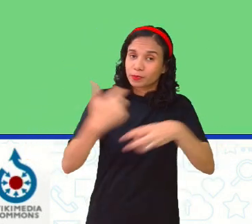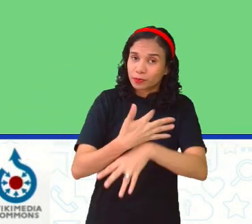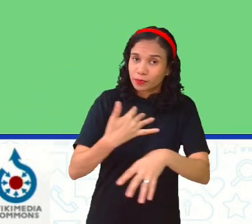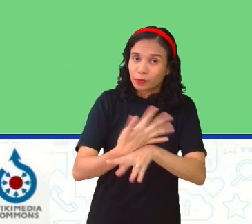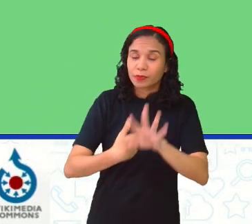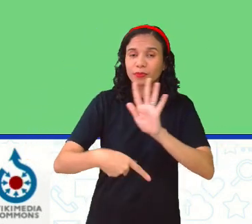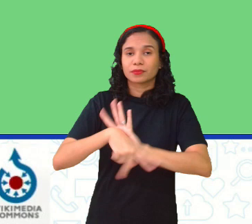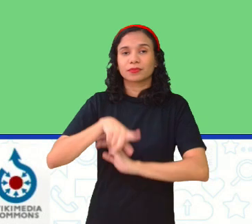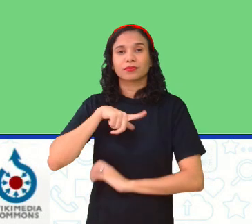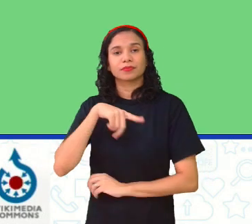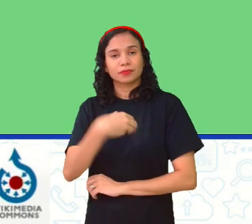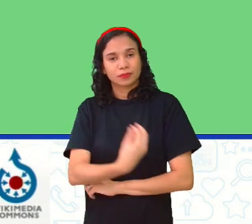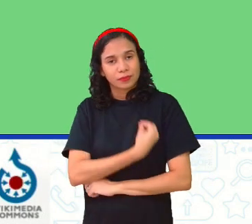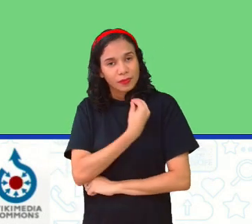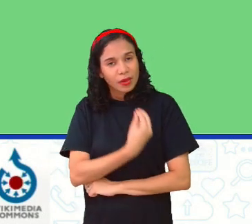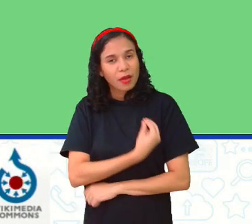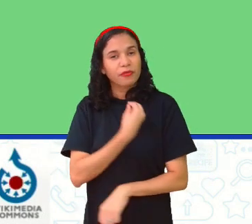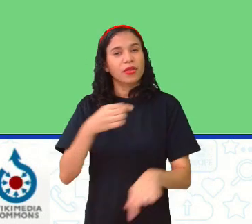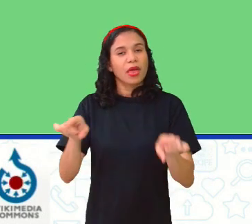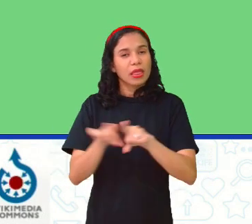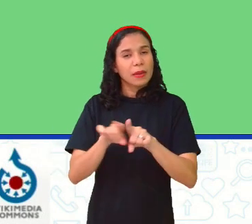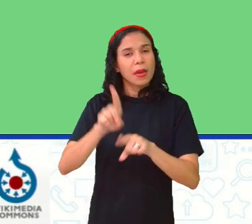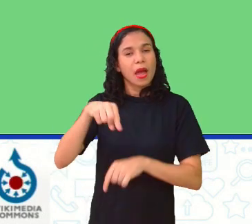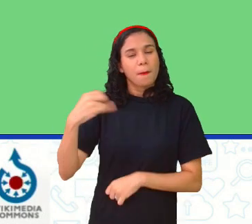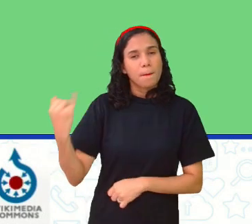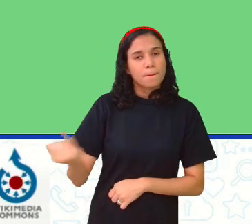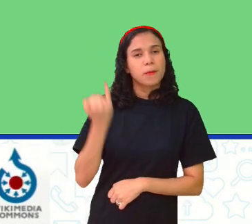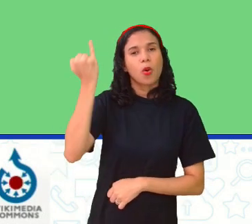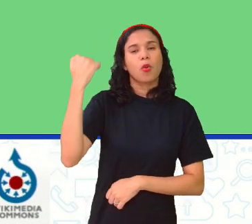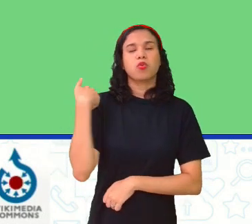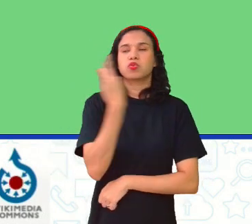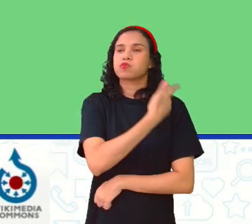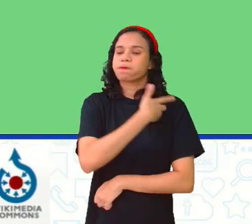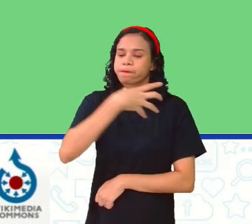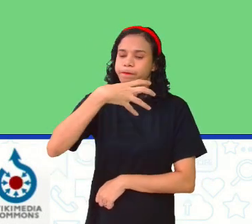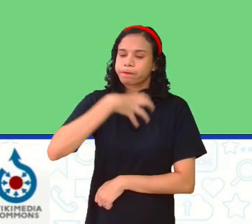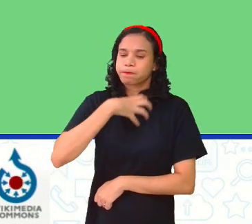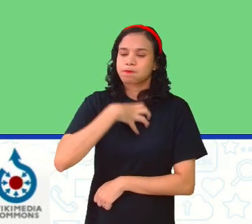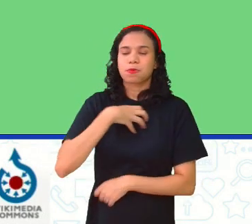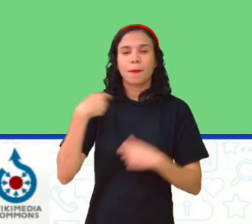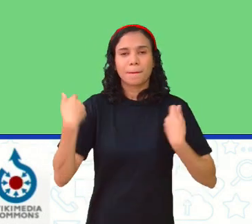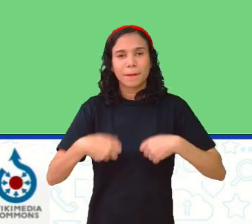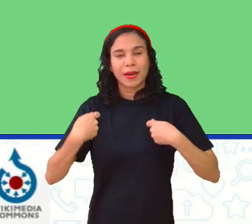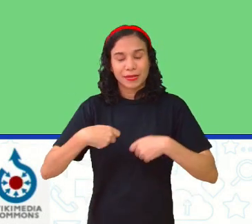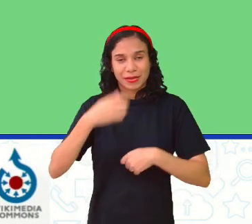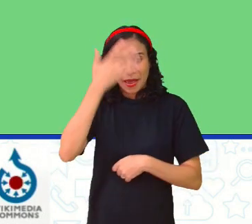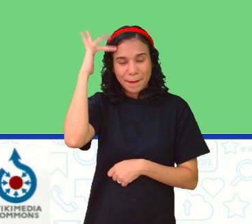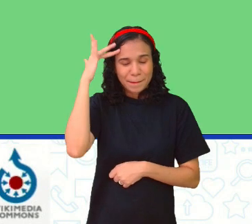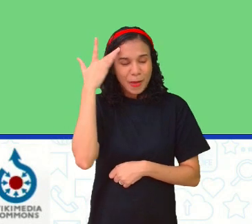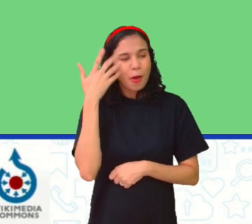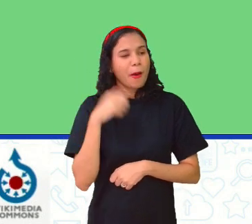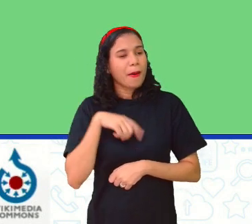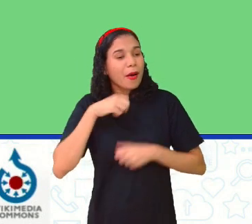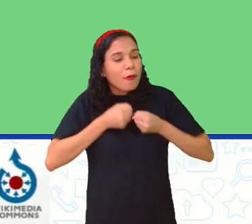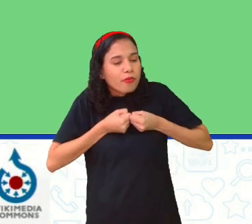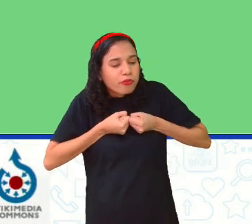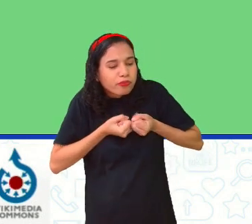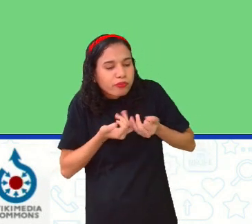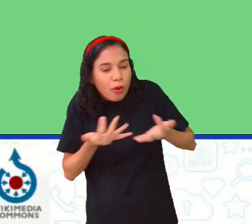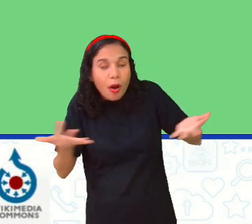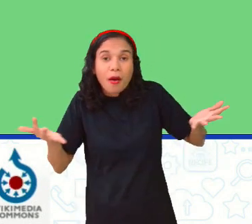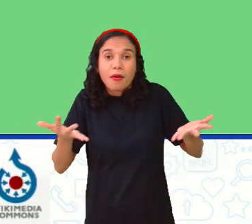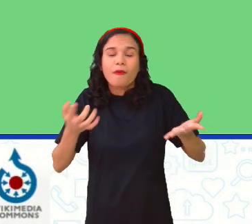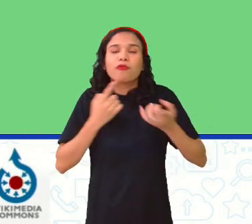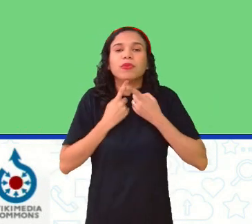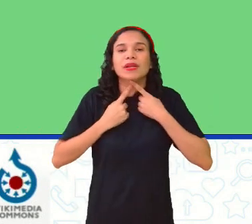que nós usufruímos, essa importância que nós sentimos, devemos passar para outras pessoas também esse